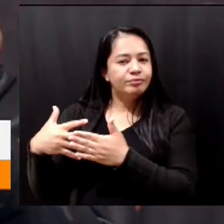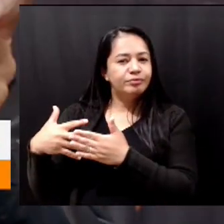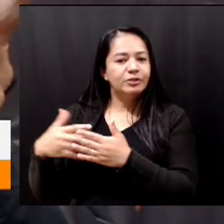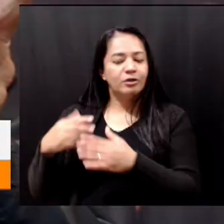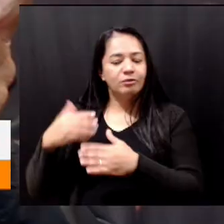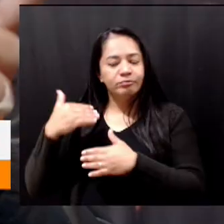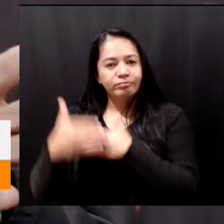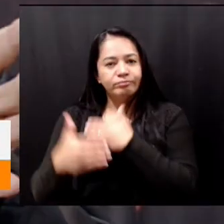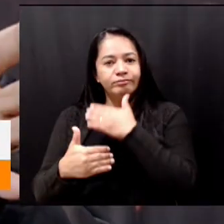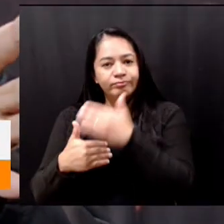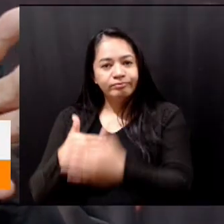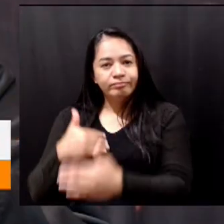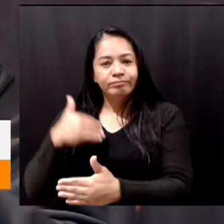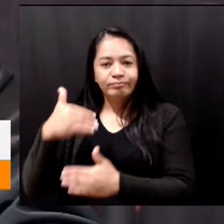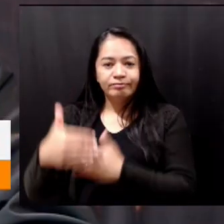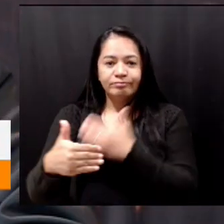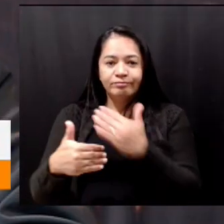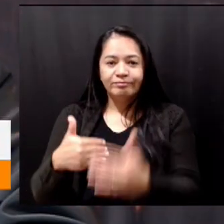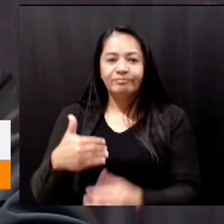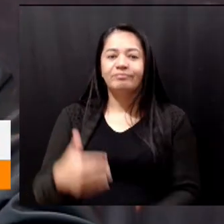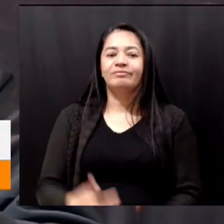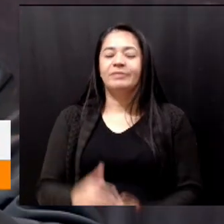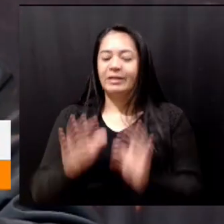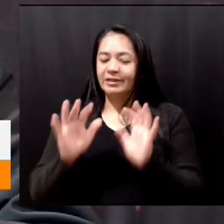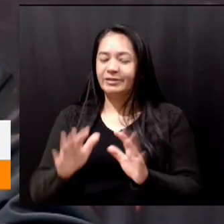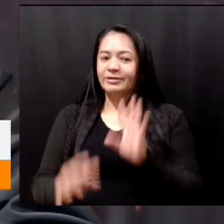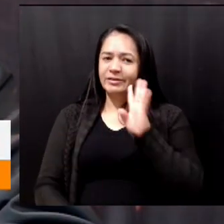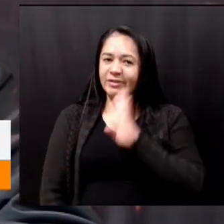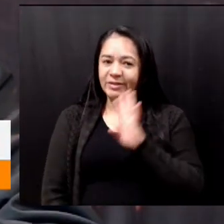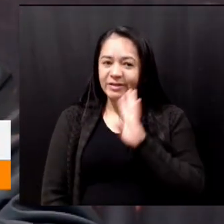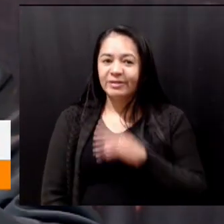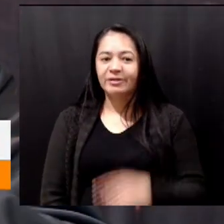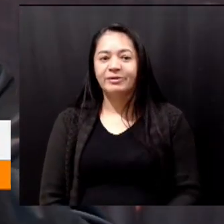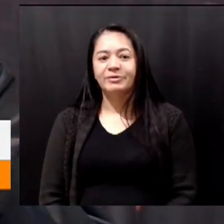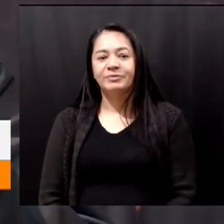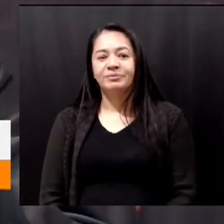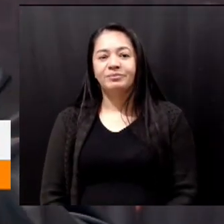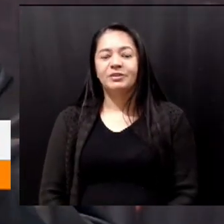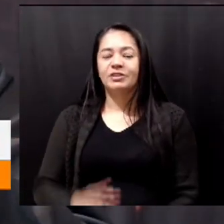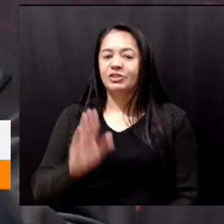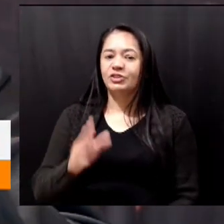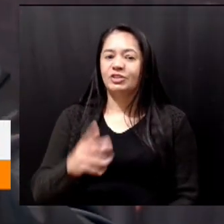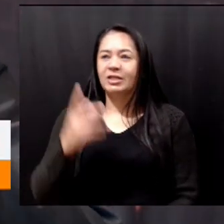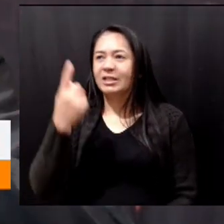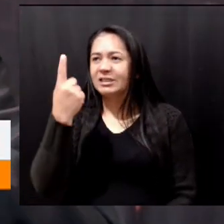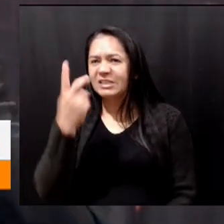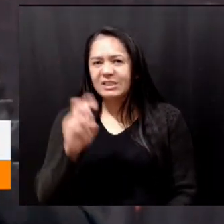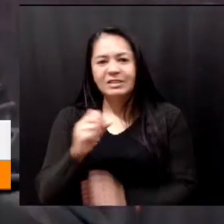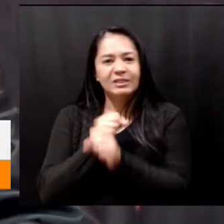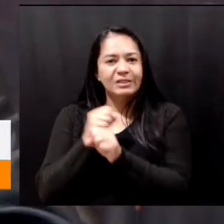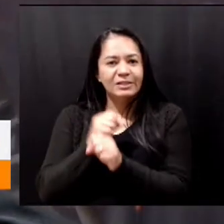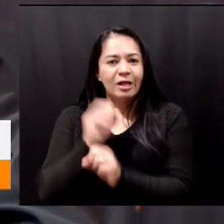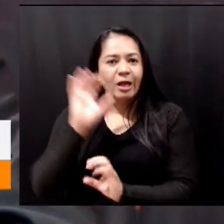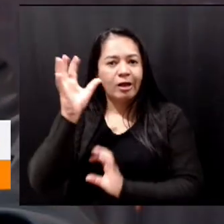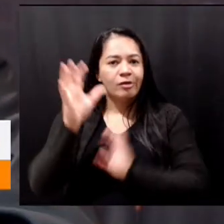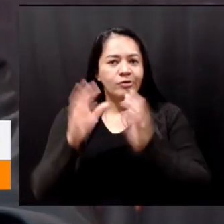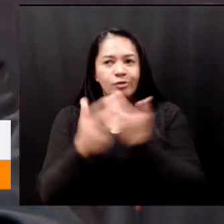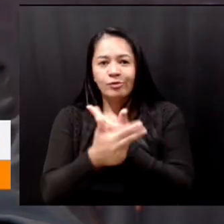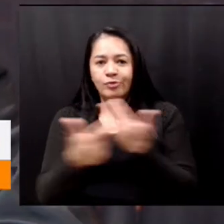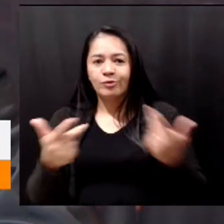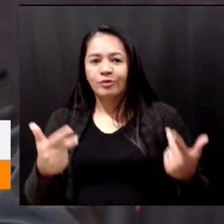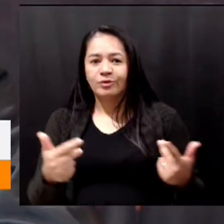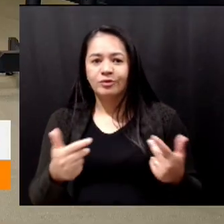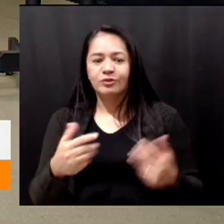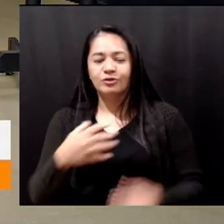de mandatos. Isso que está sendo legal, né? A gente já está aí há 12, 13, 15 anos acontecendo coisas em modo sinérgico, né? Muito